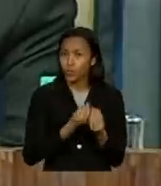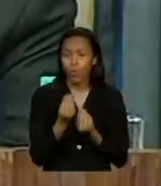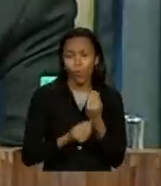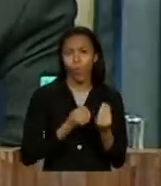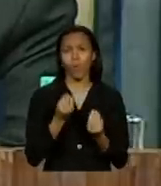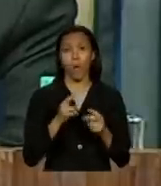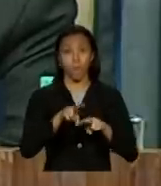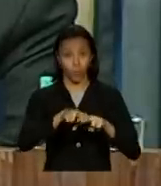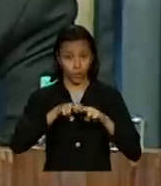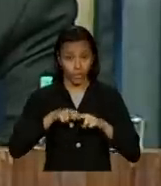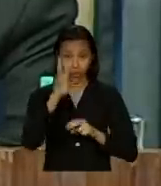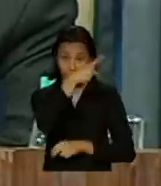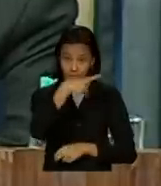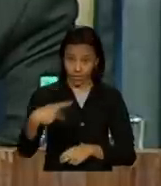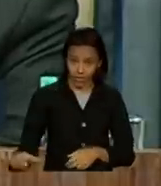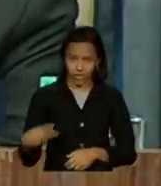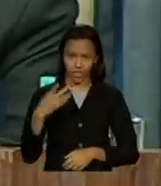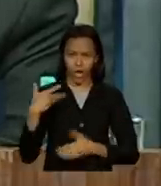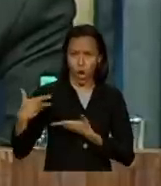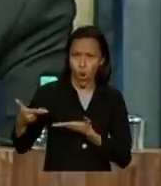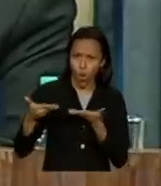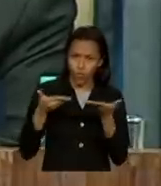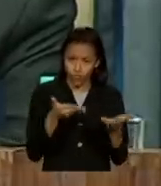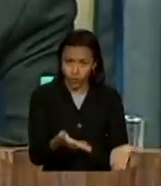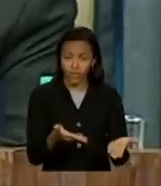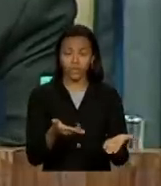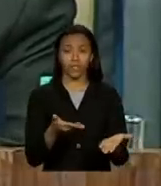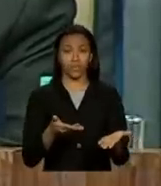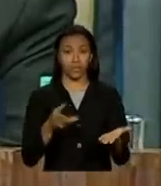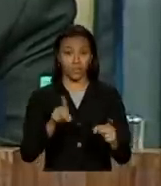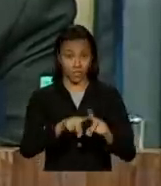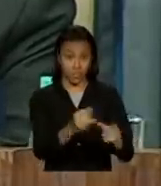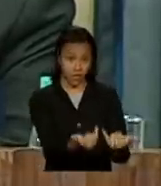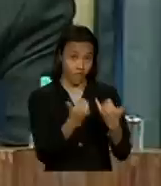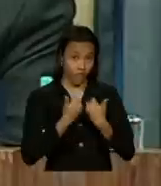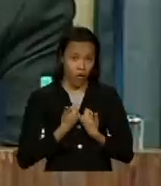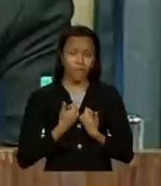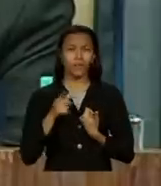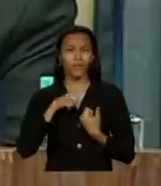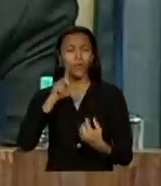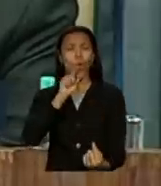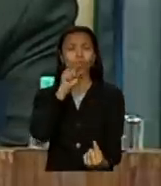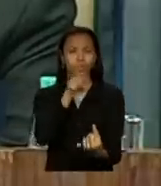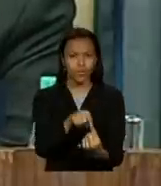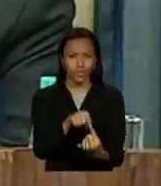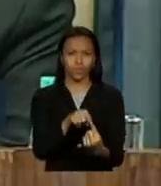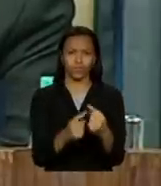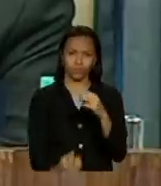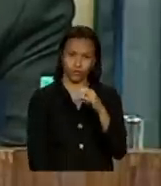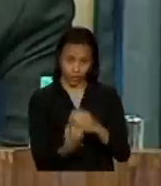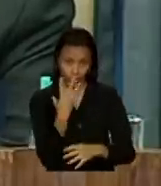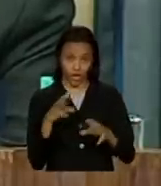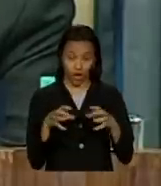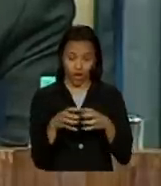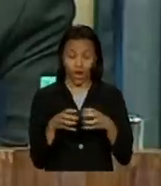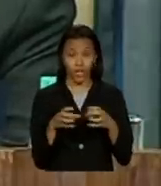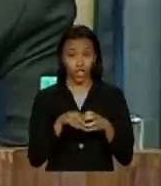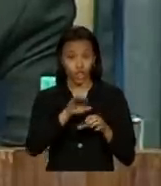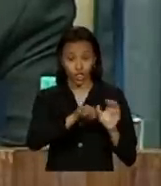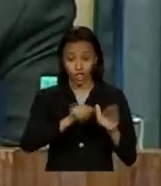Quando a presidenta convida e forma essa Câmara ela tem esse objetivo de convocar